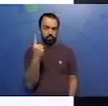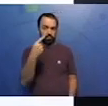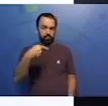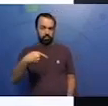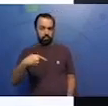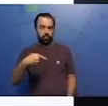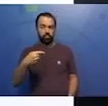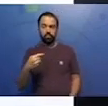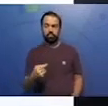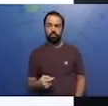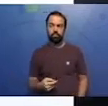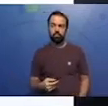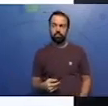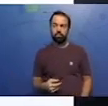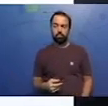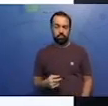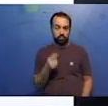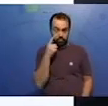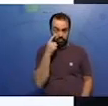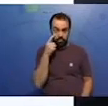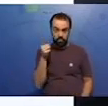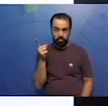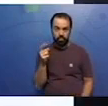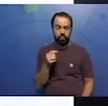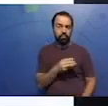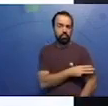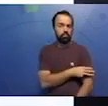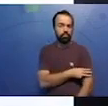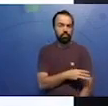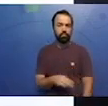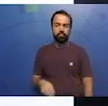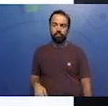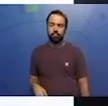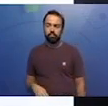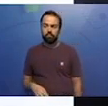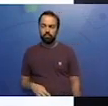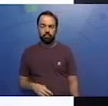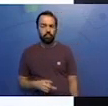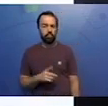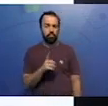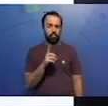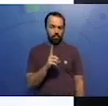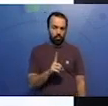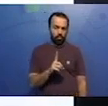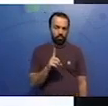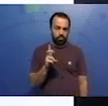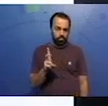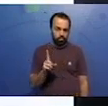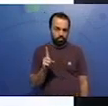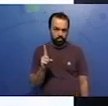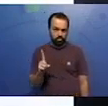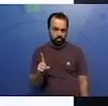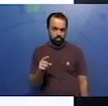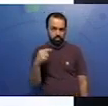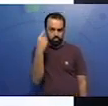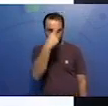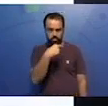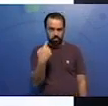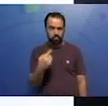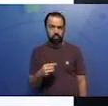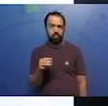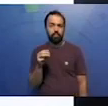horas, dos minutos? Conseguiu aí, terceiro ano? Isso mesmo, 11 horas